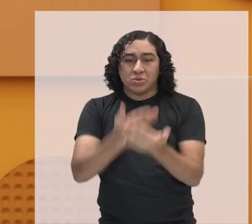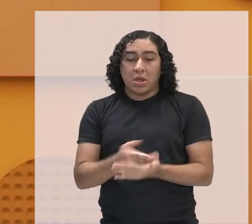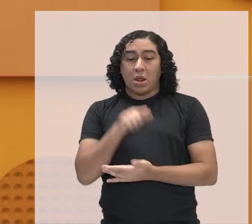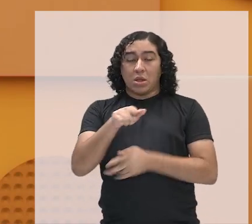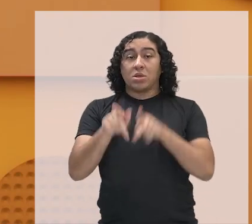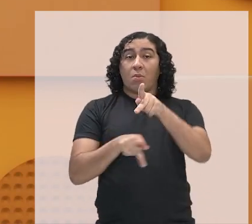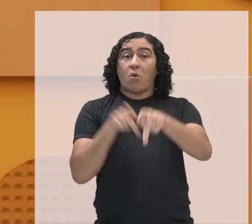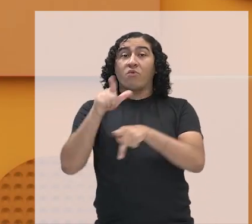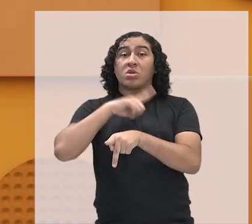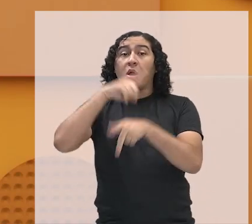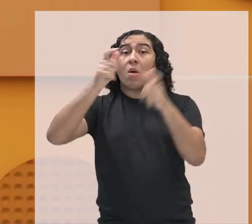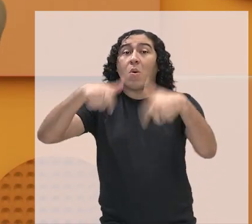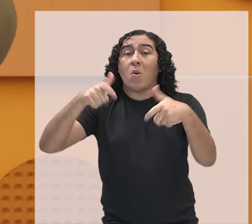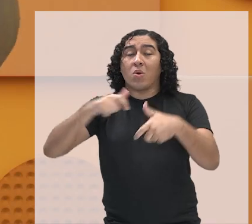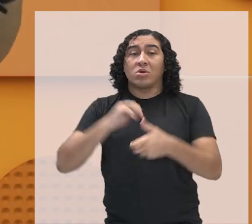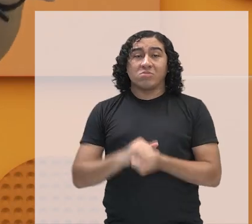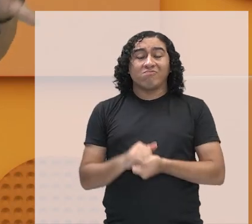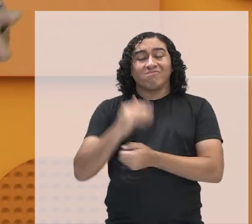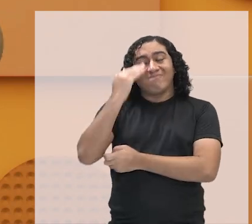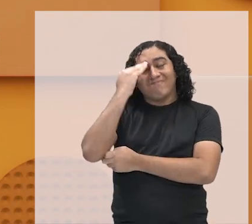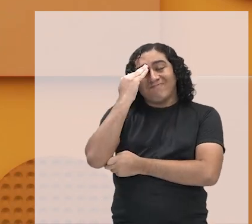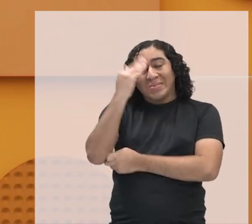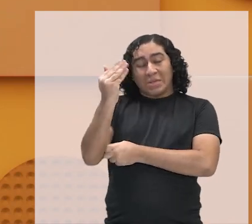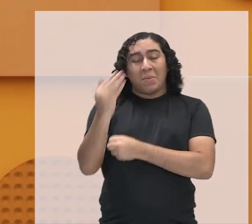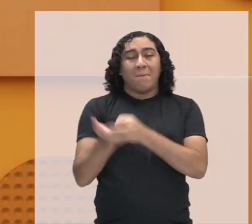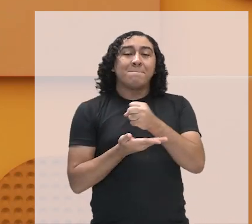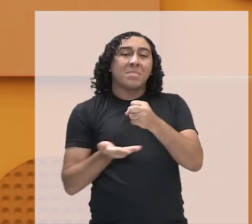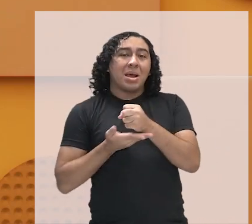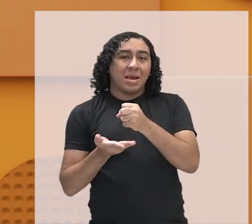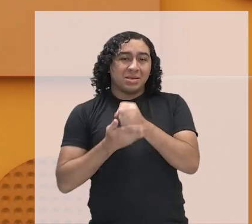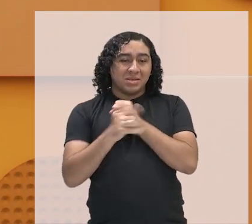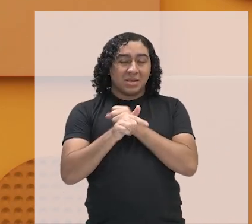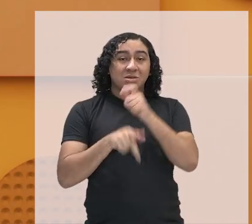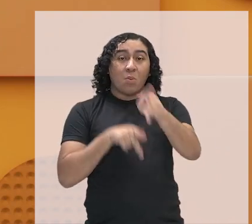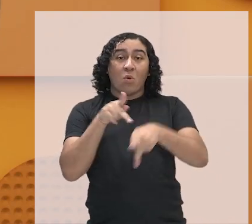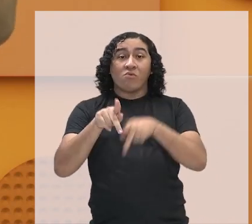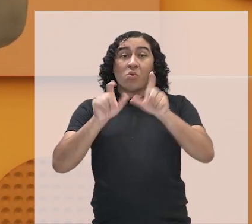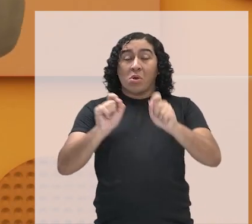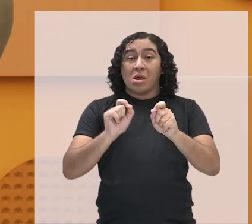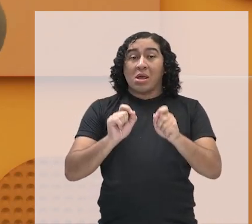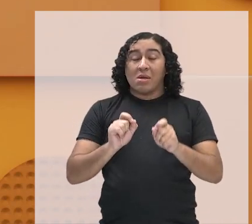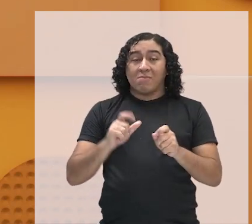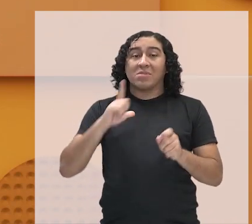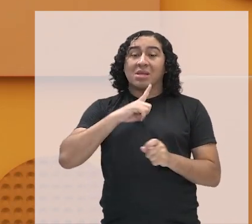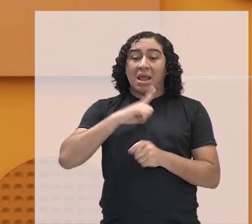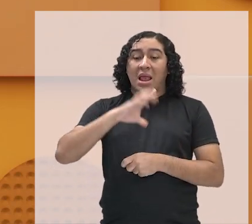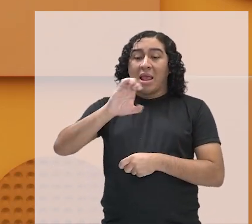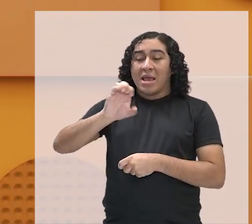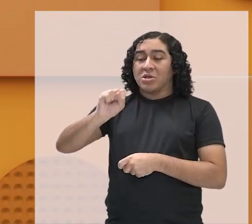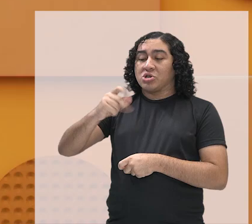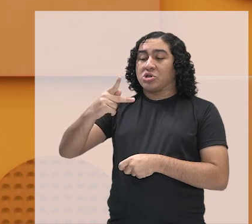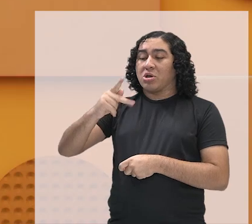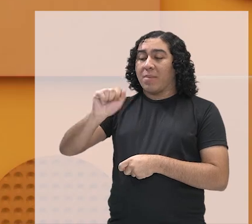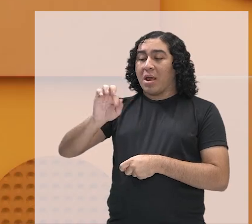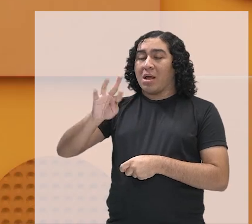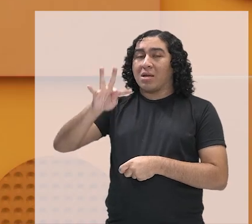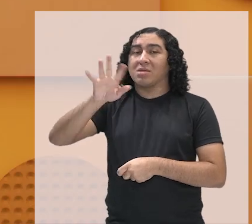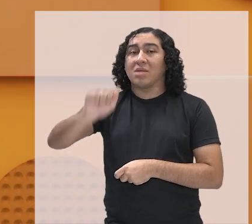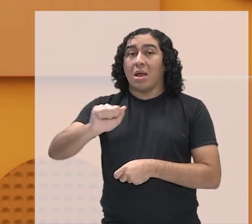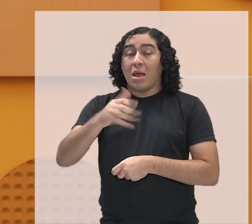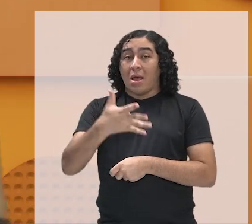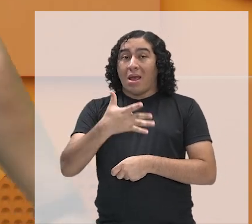estar na raiz, então, dessa civilização espartana, homens, então, armados para a guerra,